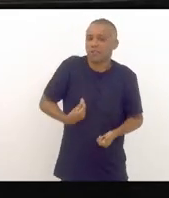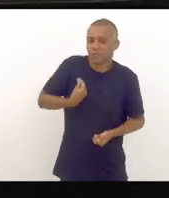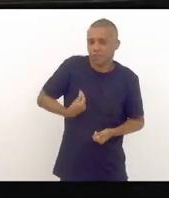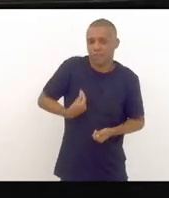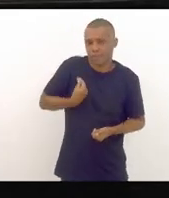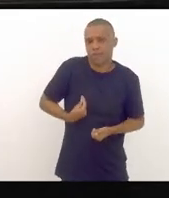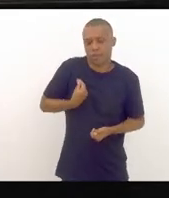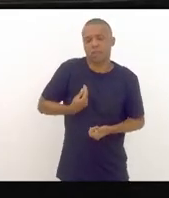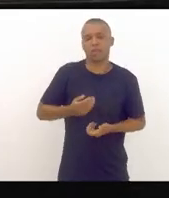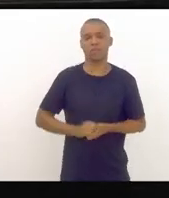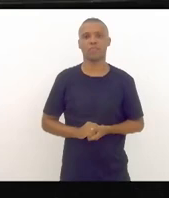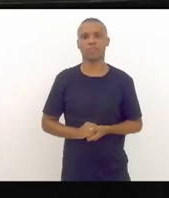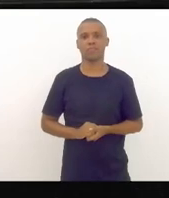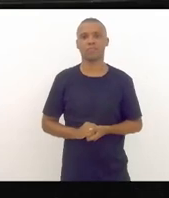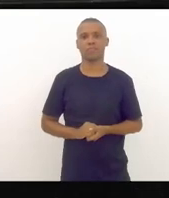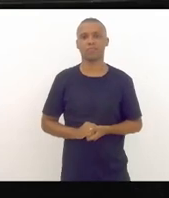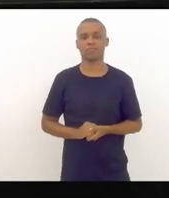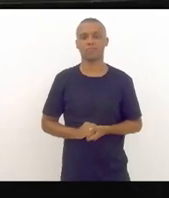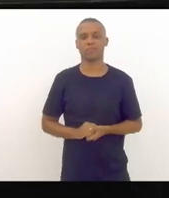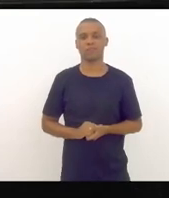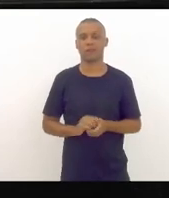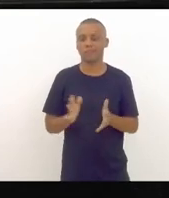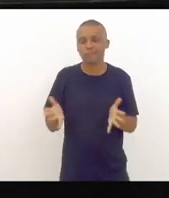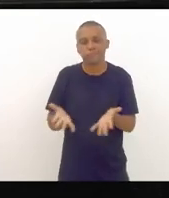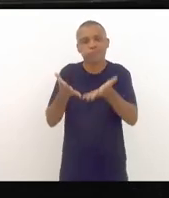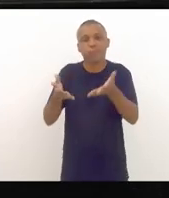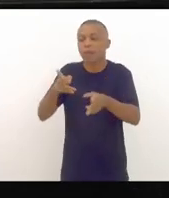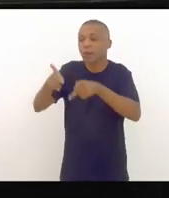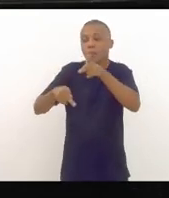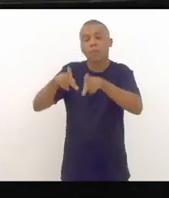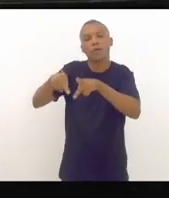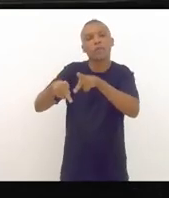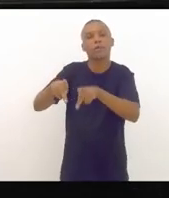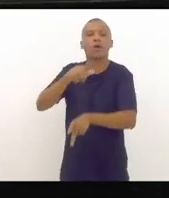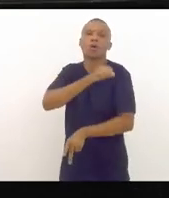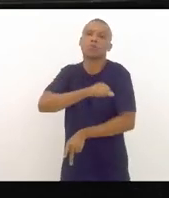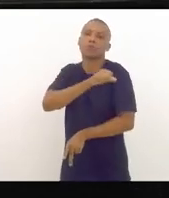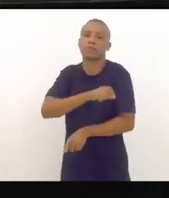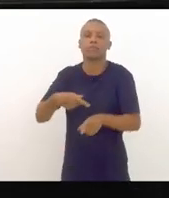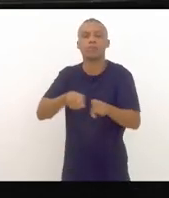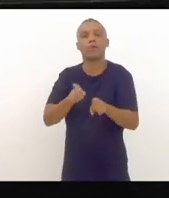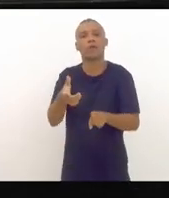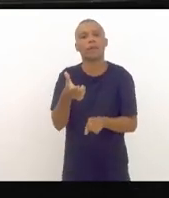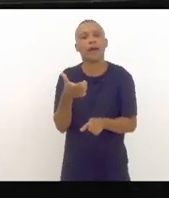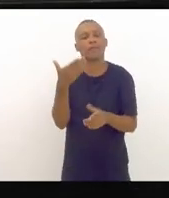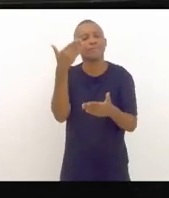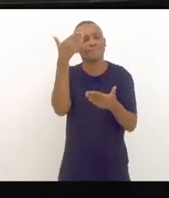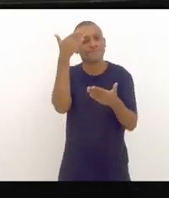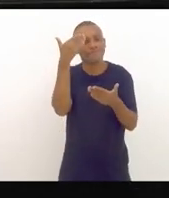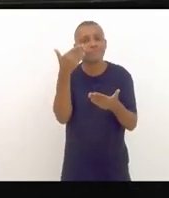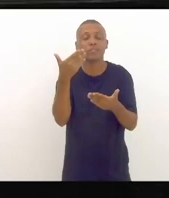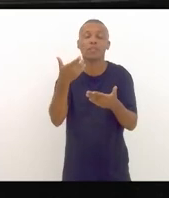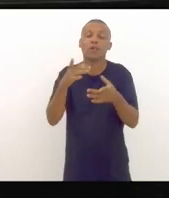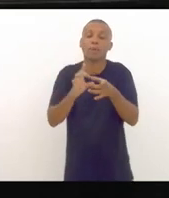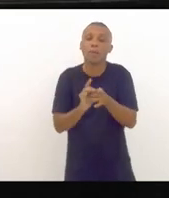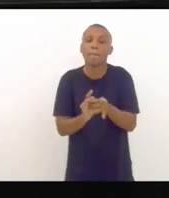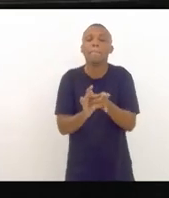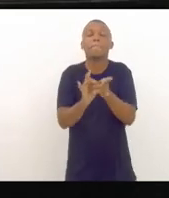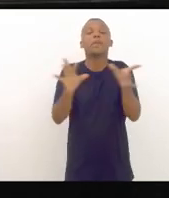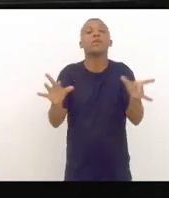nossa população aqui do estado do Rio de Janeiro. E, de antemão, quero me colocar à